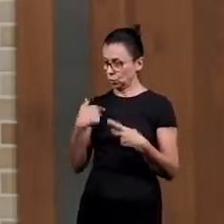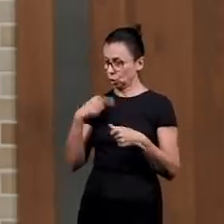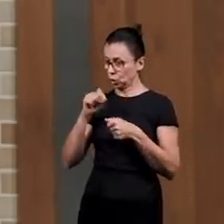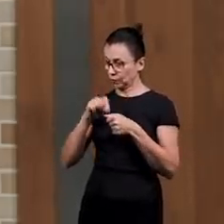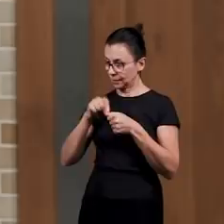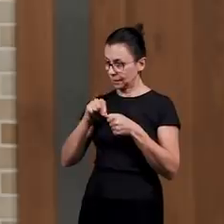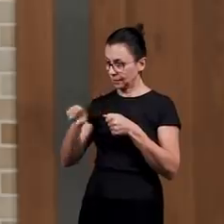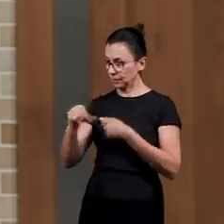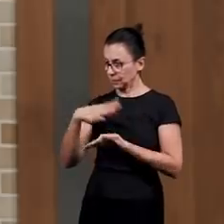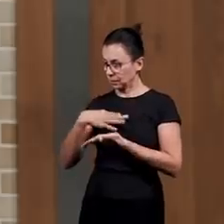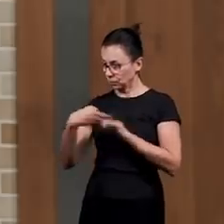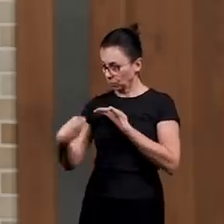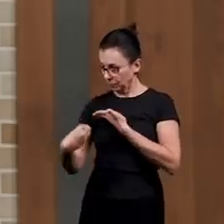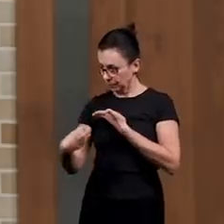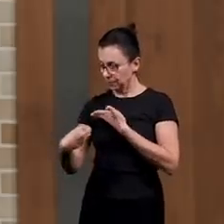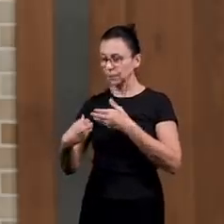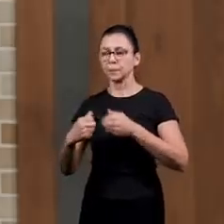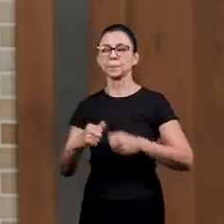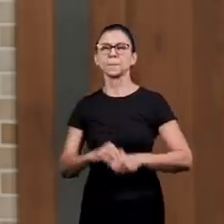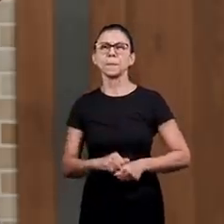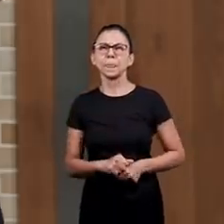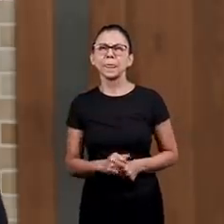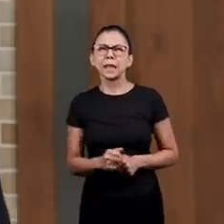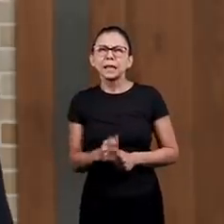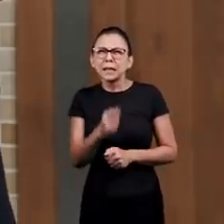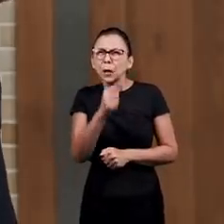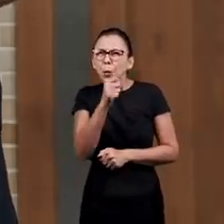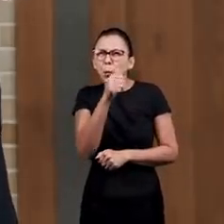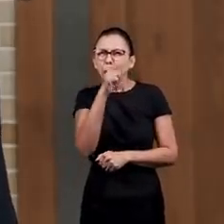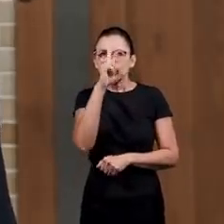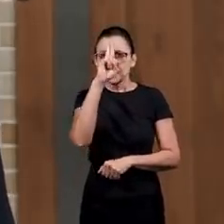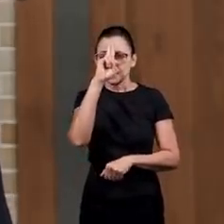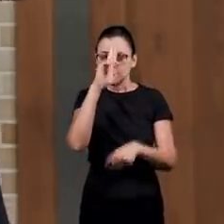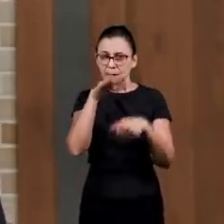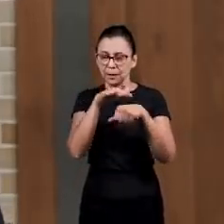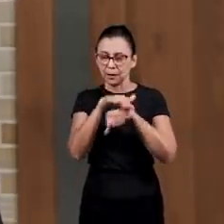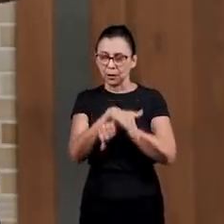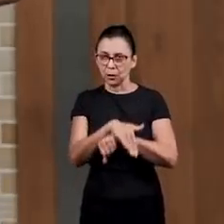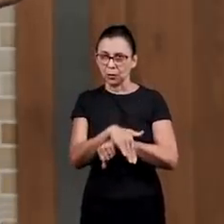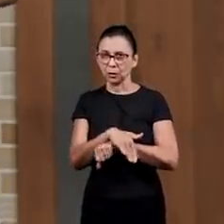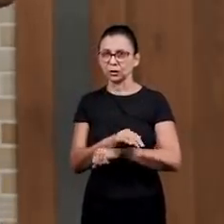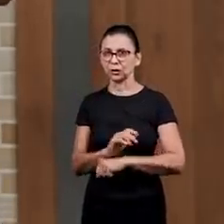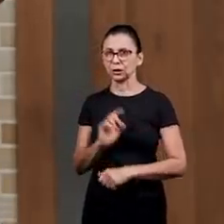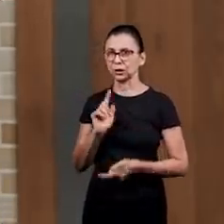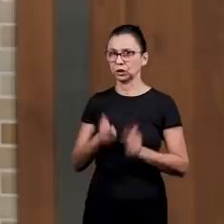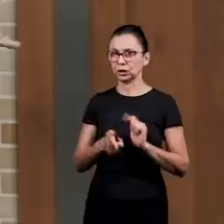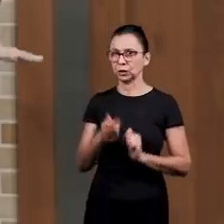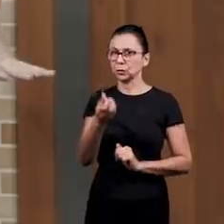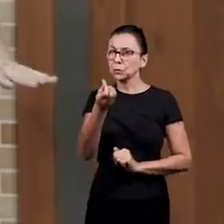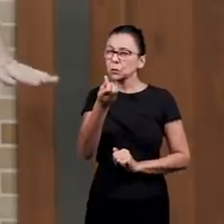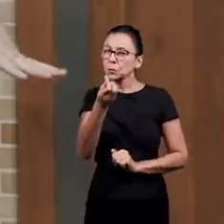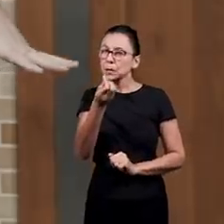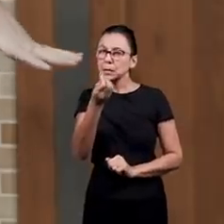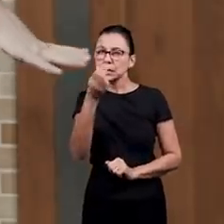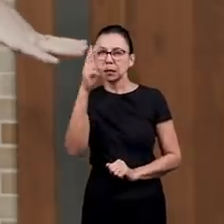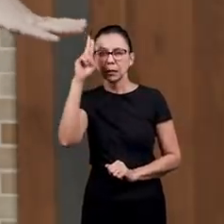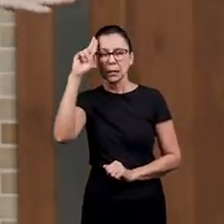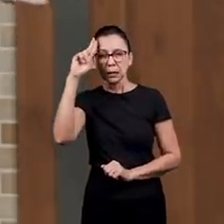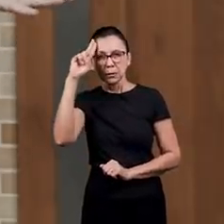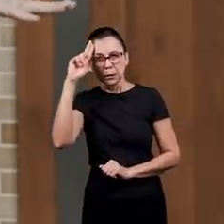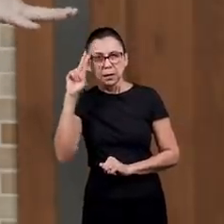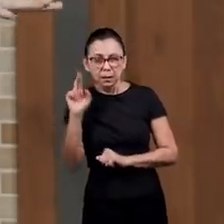também. E perto da meia-noite, Gideão, com 100 soldados, foram até perto